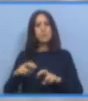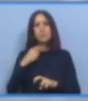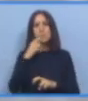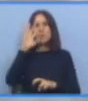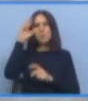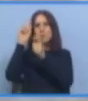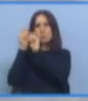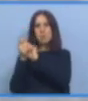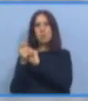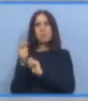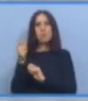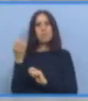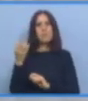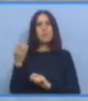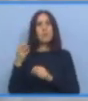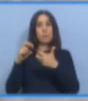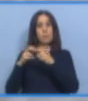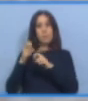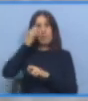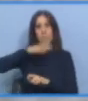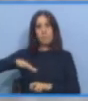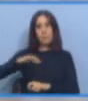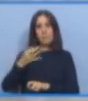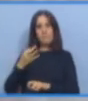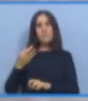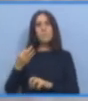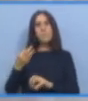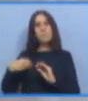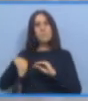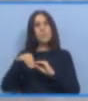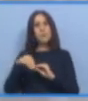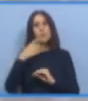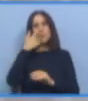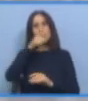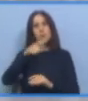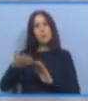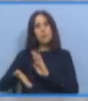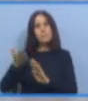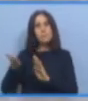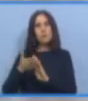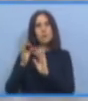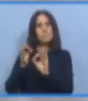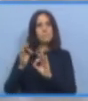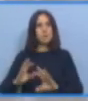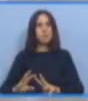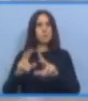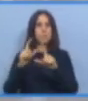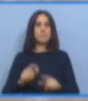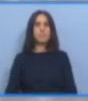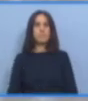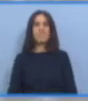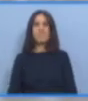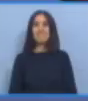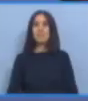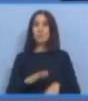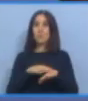alterações climáticas são não só um problema ambiental, mas uma emergência humanitária e desenvolvimento? Precisamente por estas questões, não